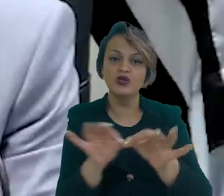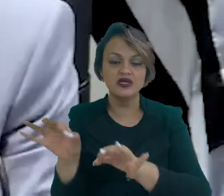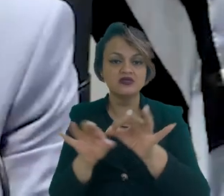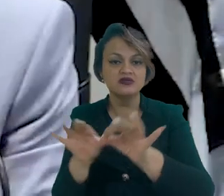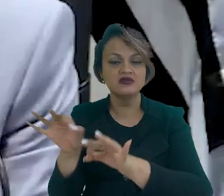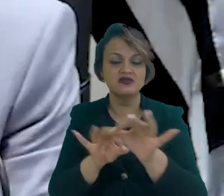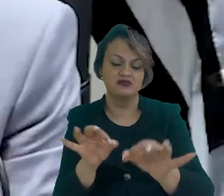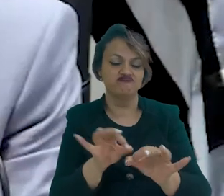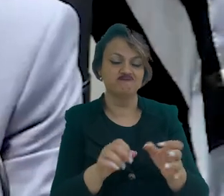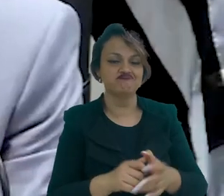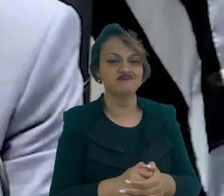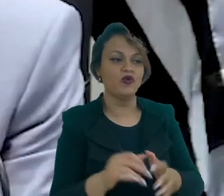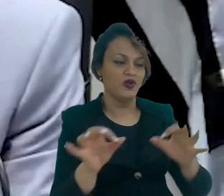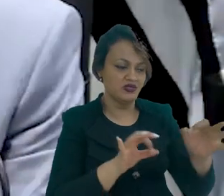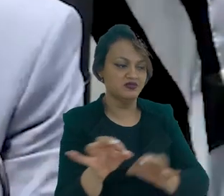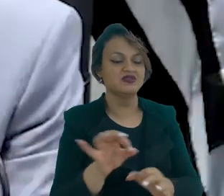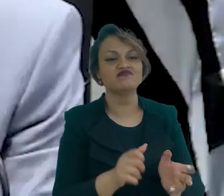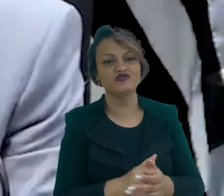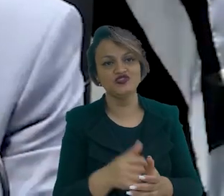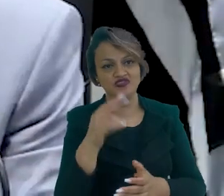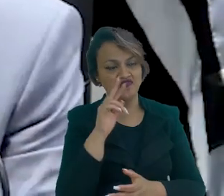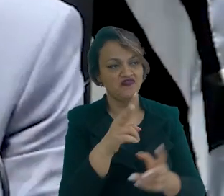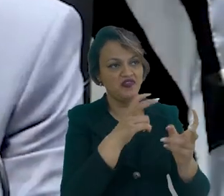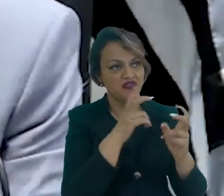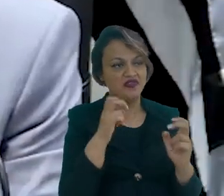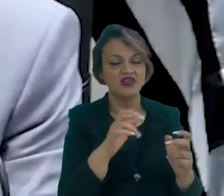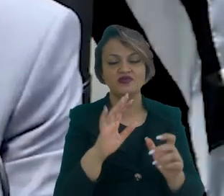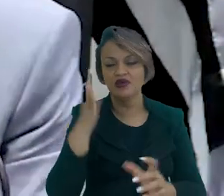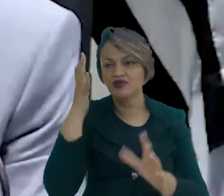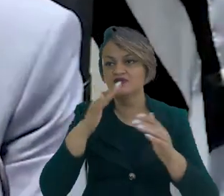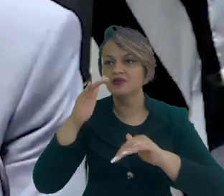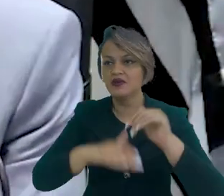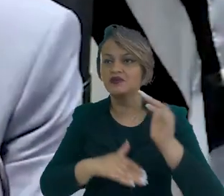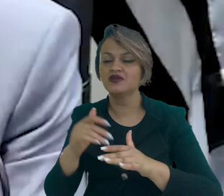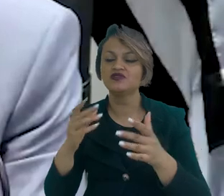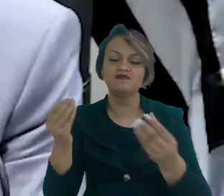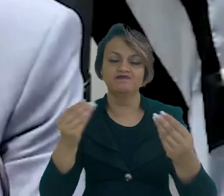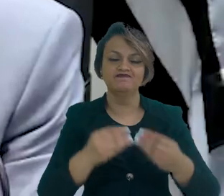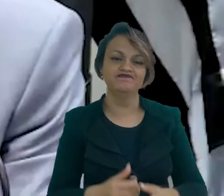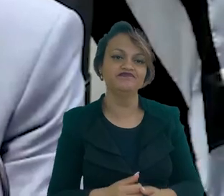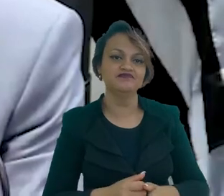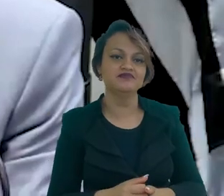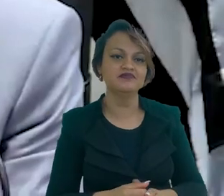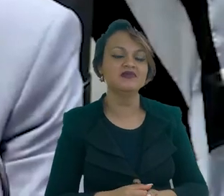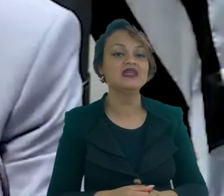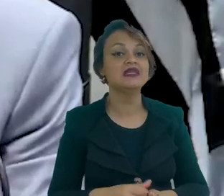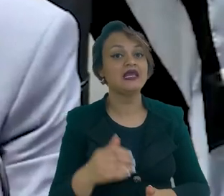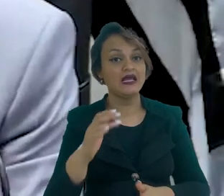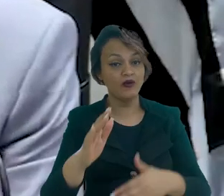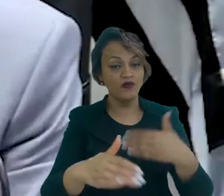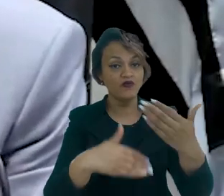podem ser vistos dentro dessas organizações de fontes e também de causas